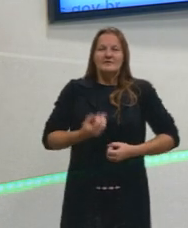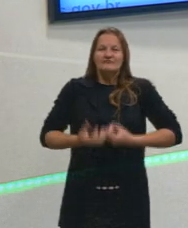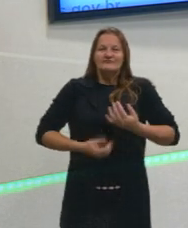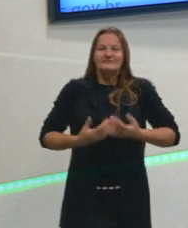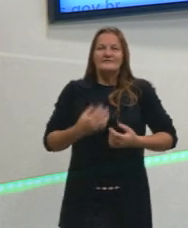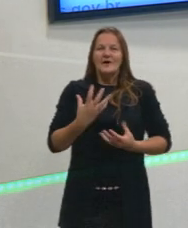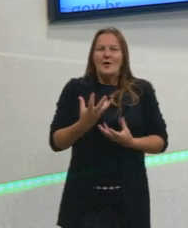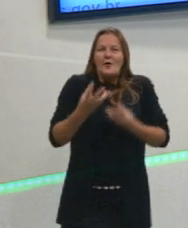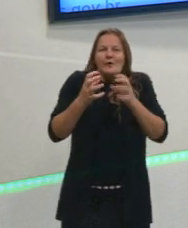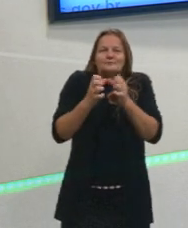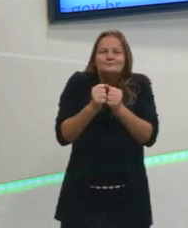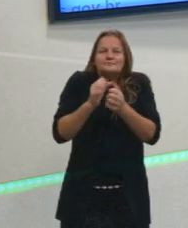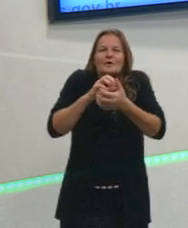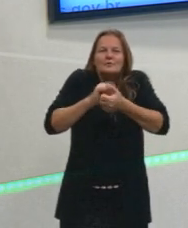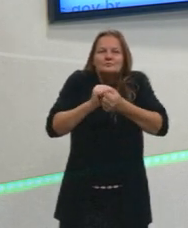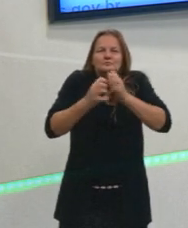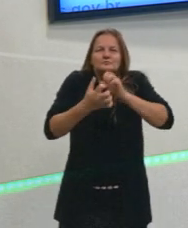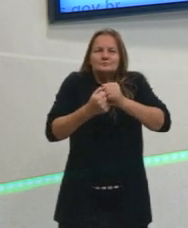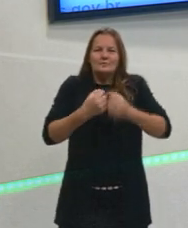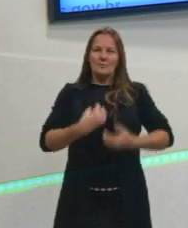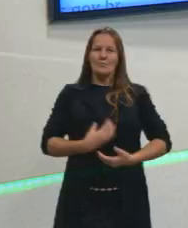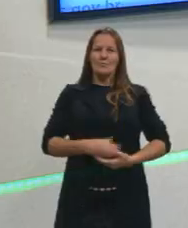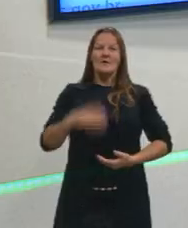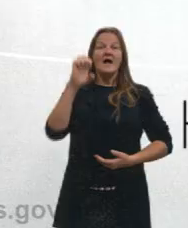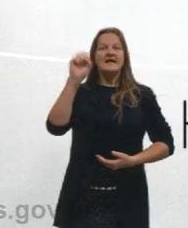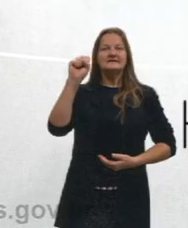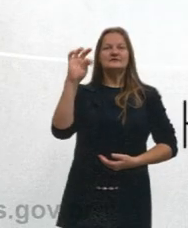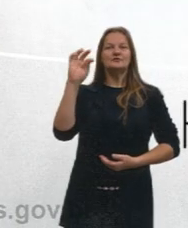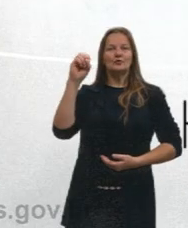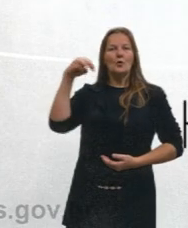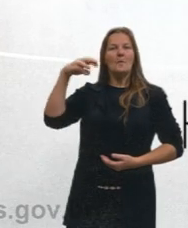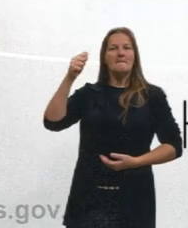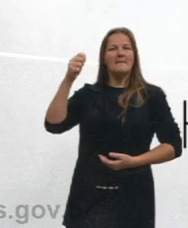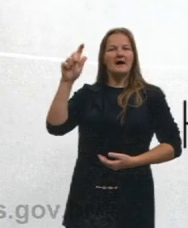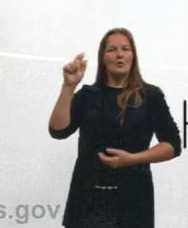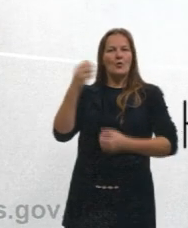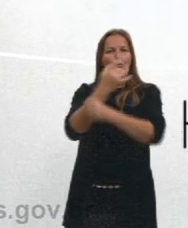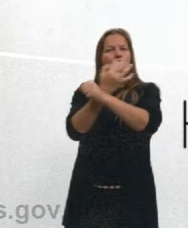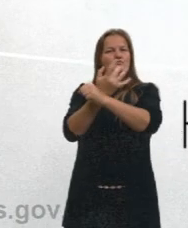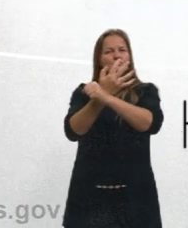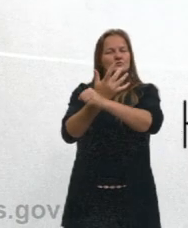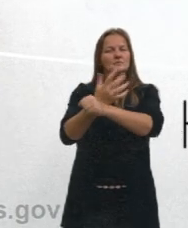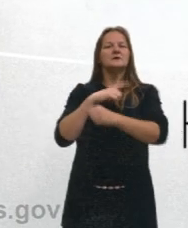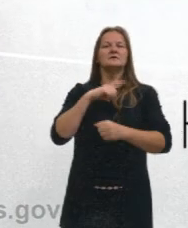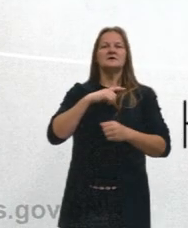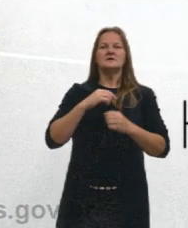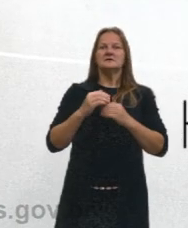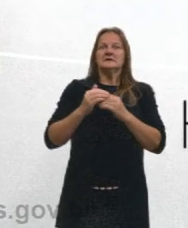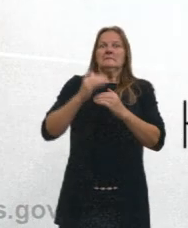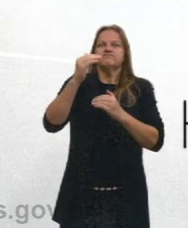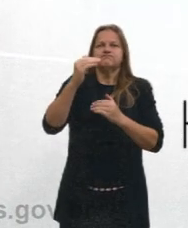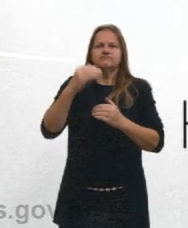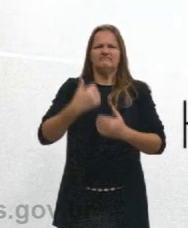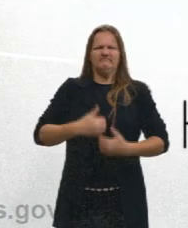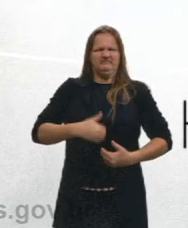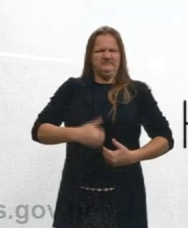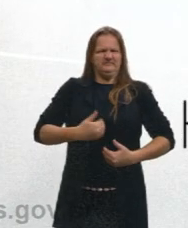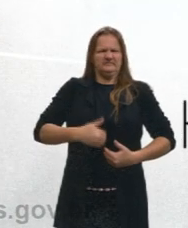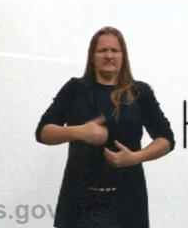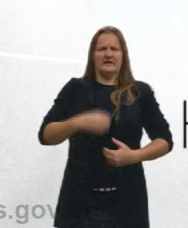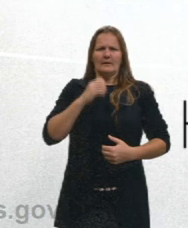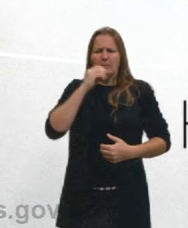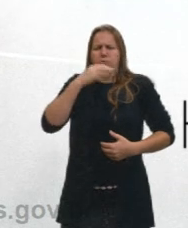para fazer a digestão de todos os alimentos tá o mesmo ácido que quando em excesso causa o